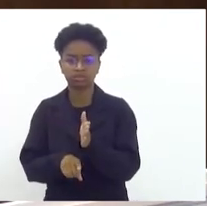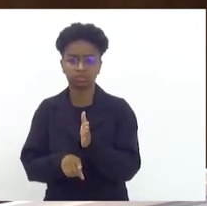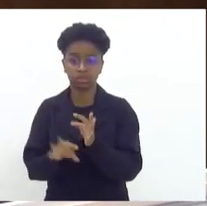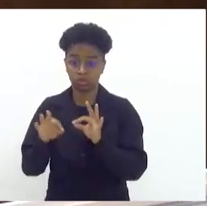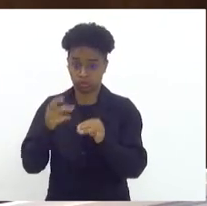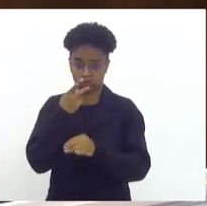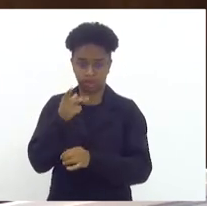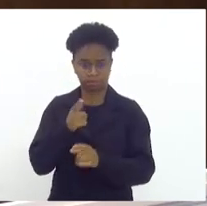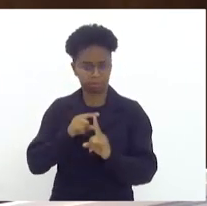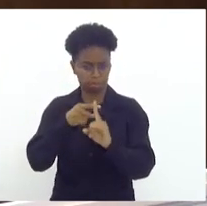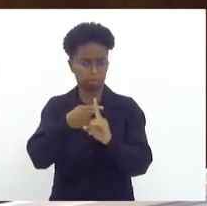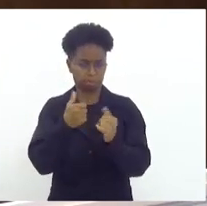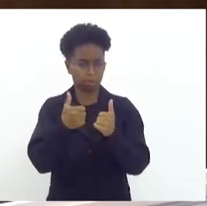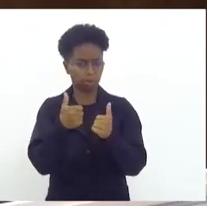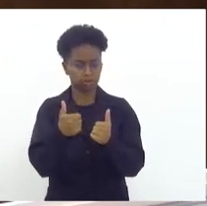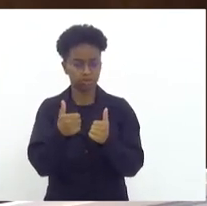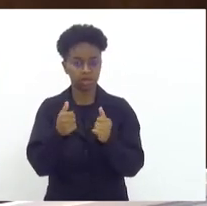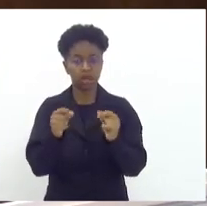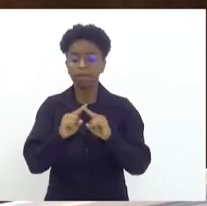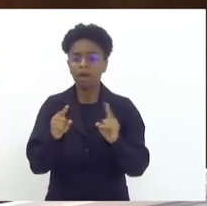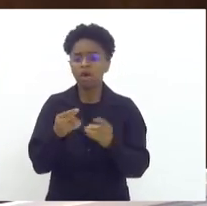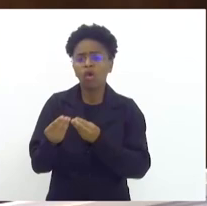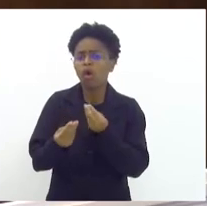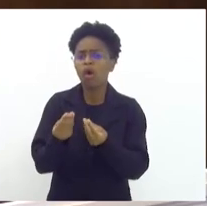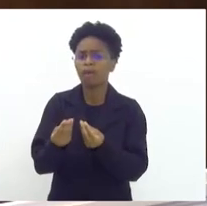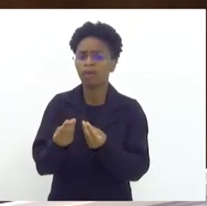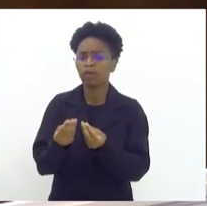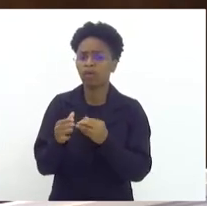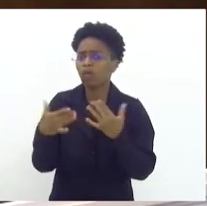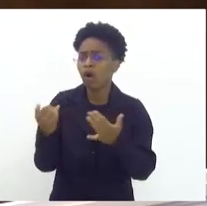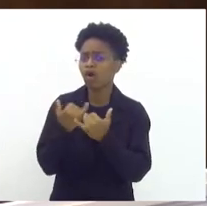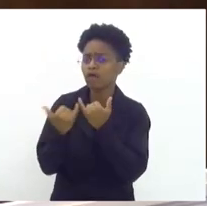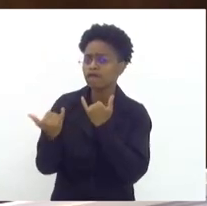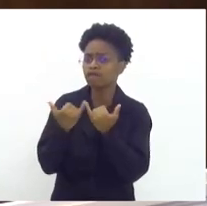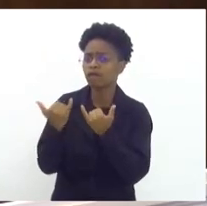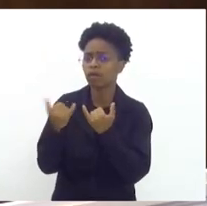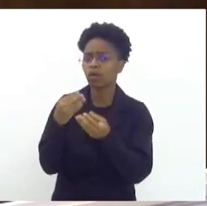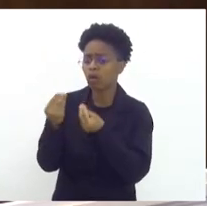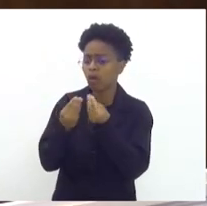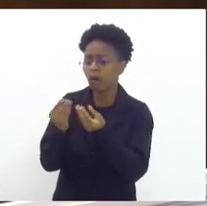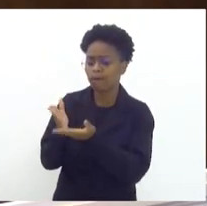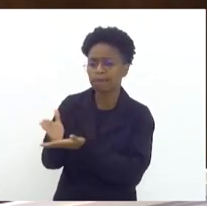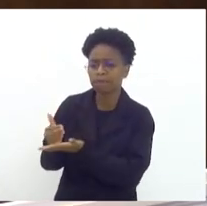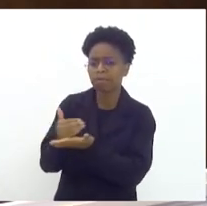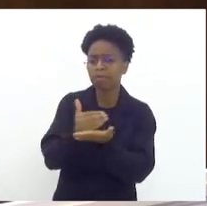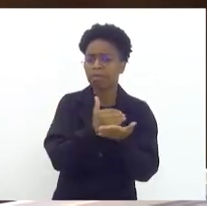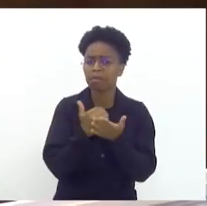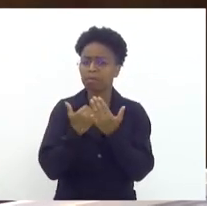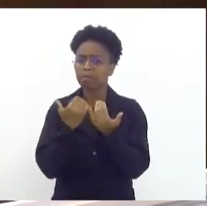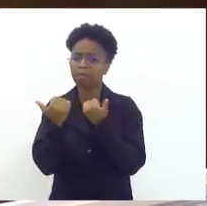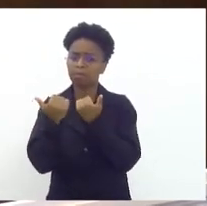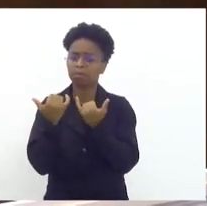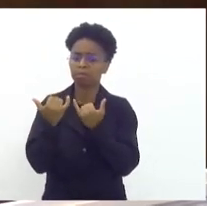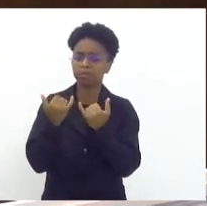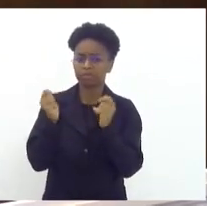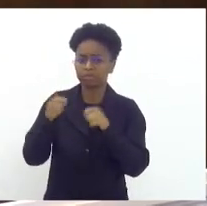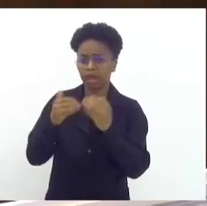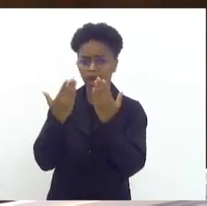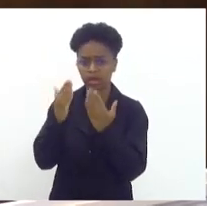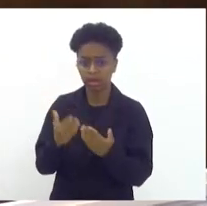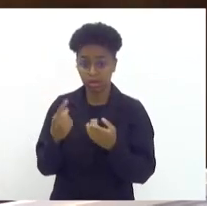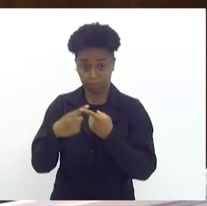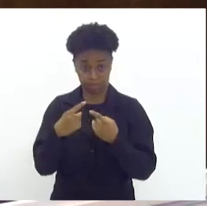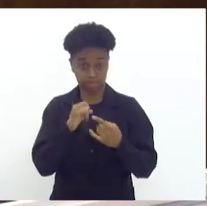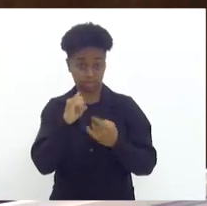os dias assim ganha mas com que dados foram simulados inicial da nossa receita porque toda